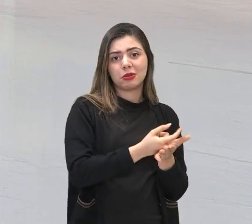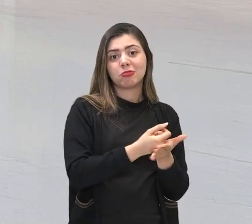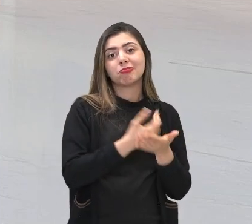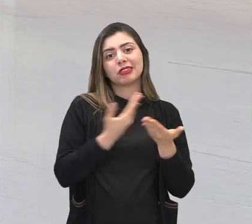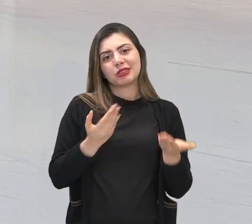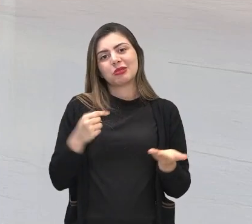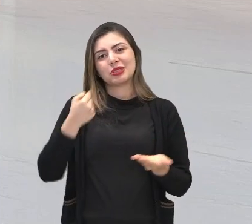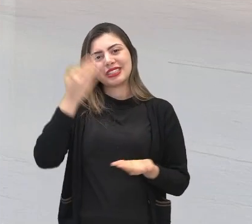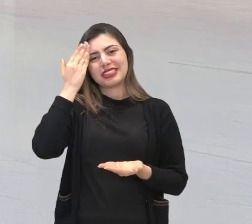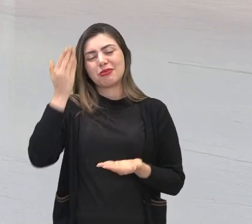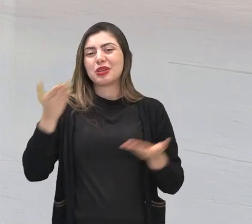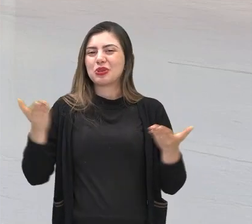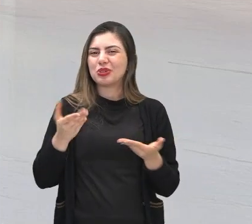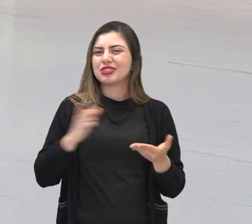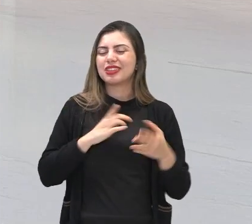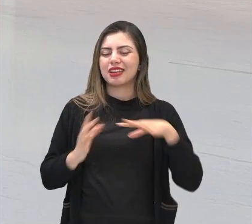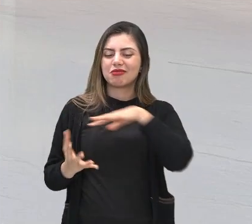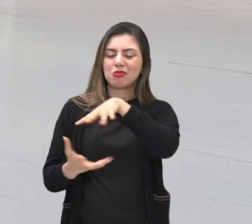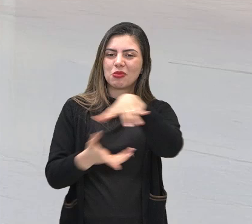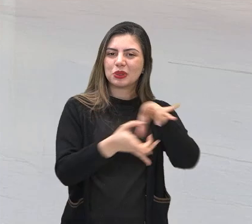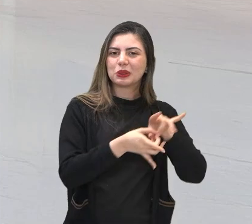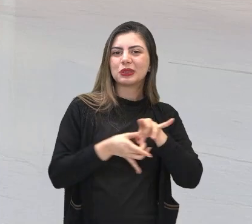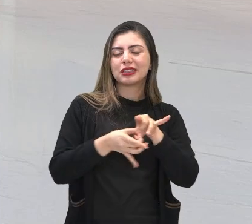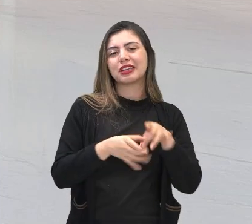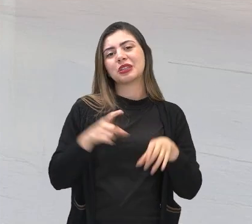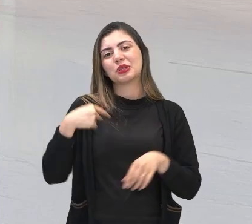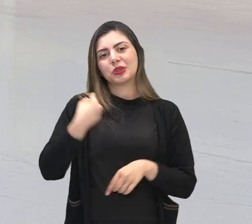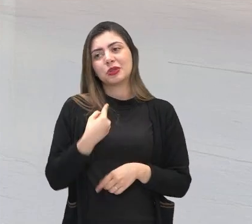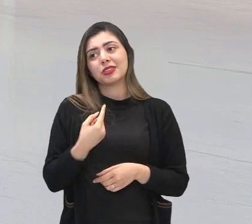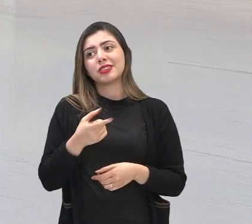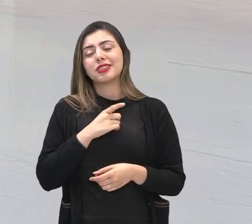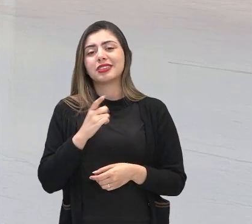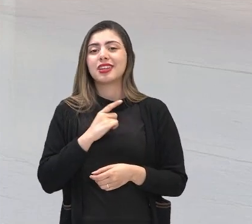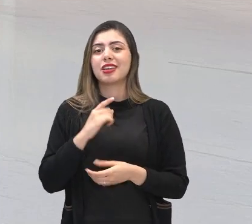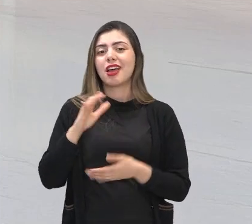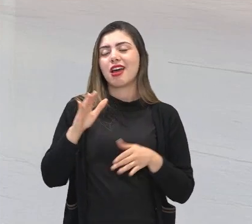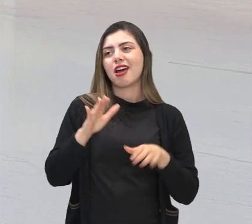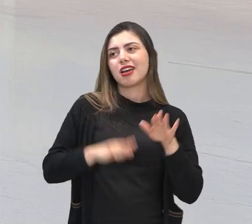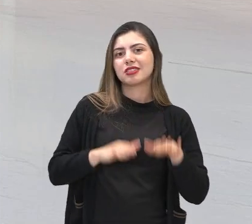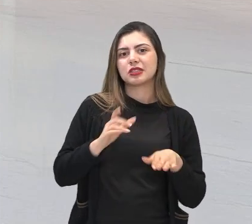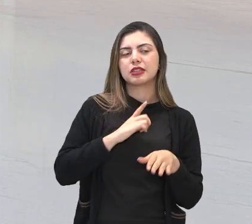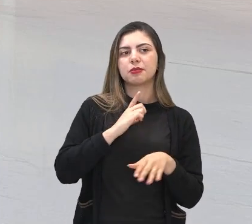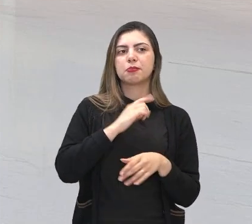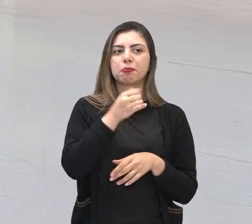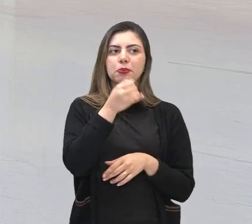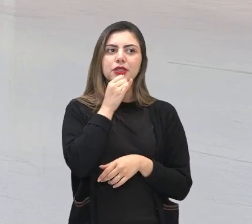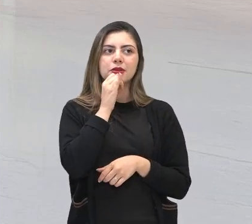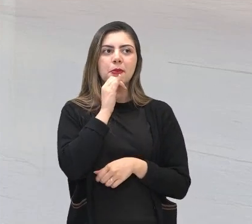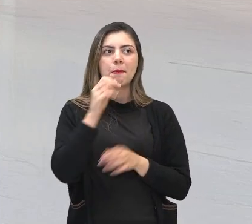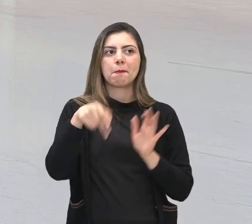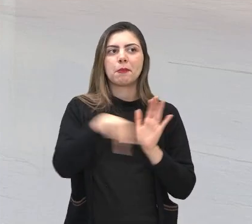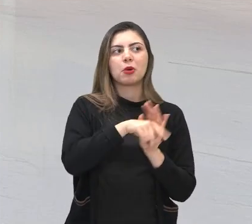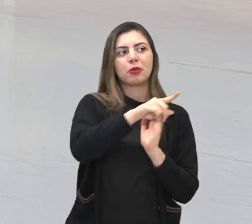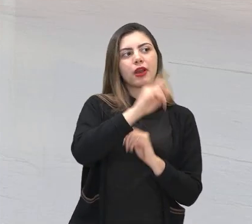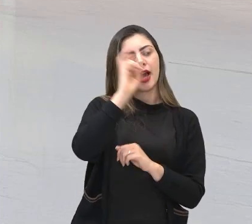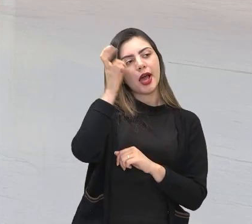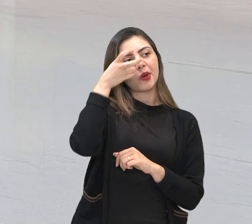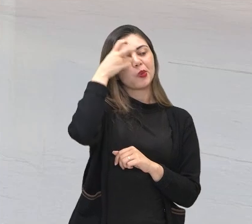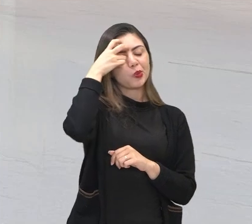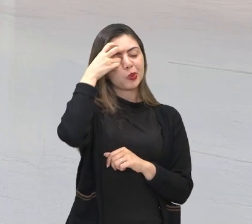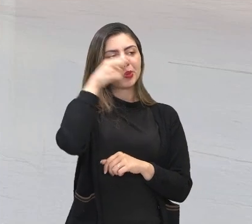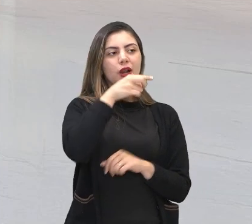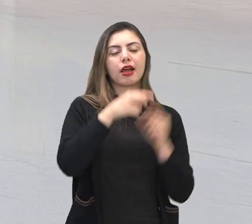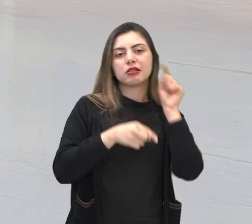por conta do processo de globalização a gente acaba consumindo muito dessas culturas né Principalmente da cultura Americana a gente